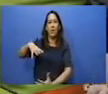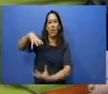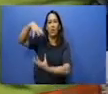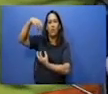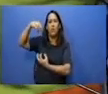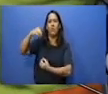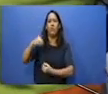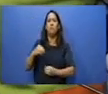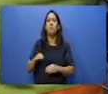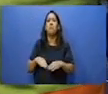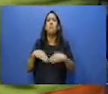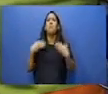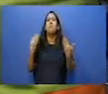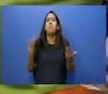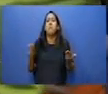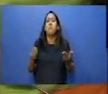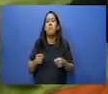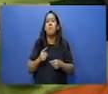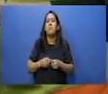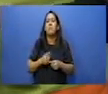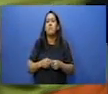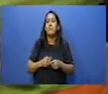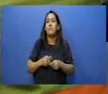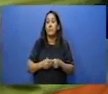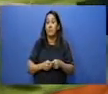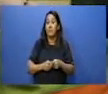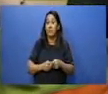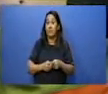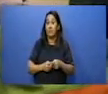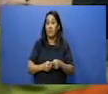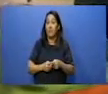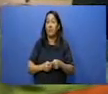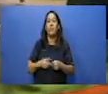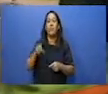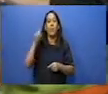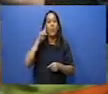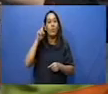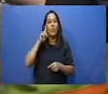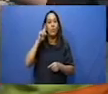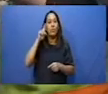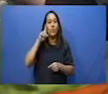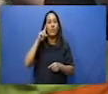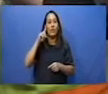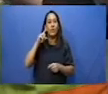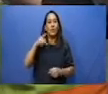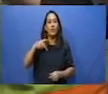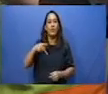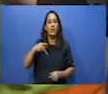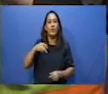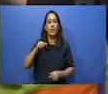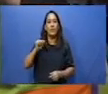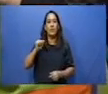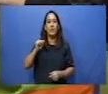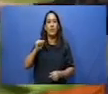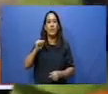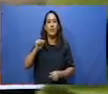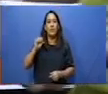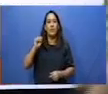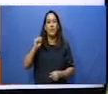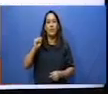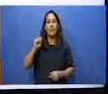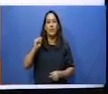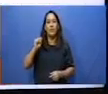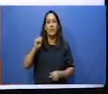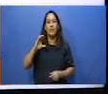gigante. Então, é na época do quê? Na época da Páscoa, né? Então, o que significa? Vamos lá?